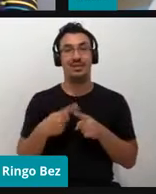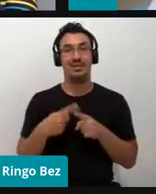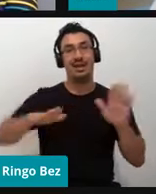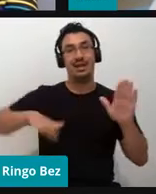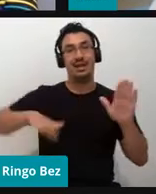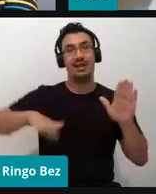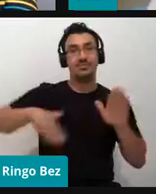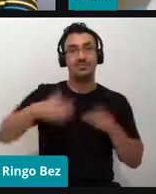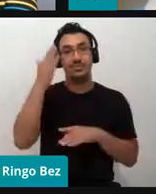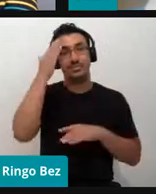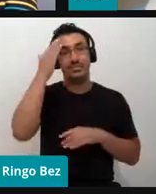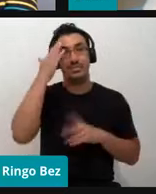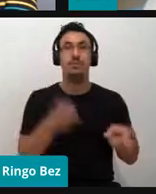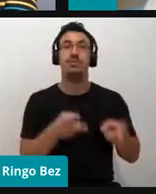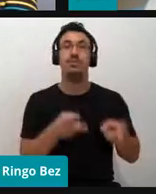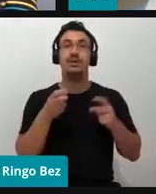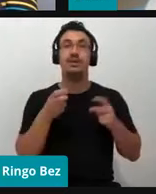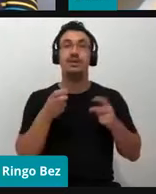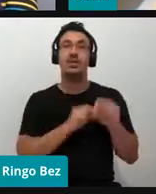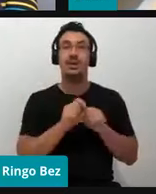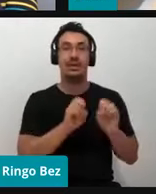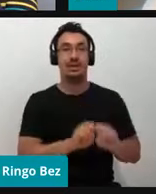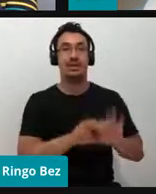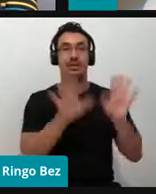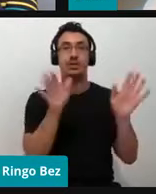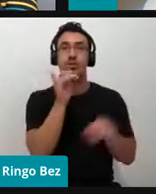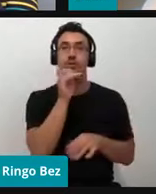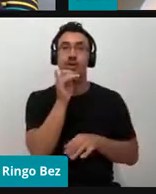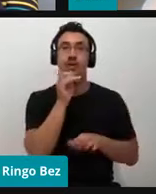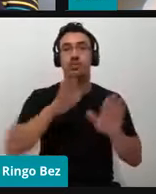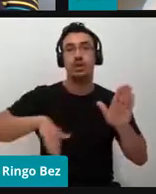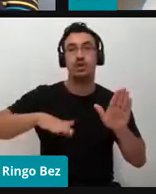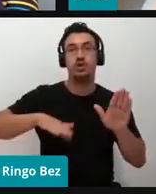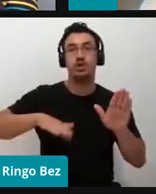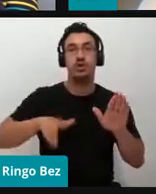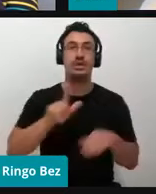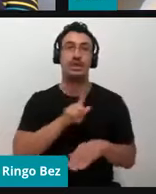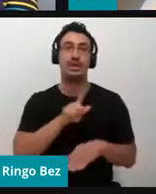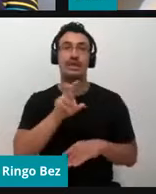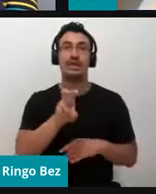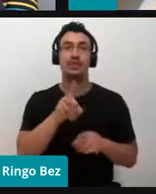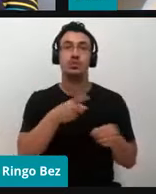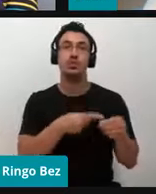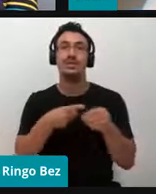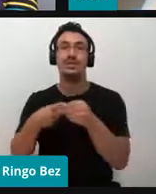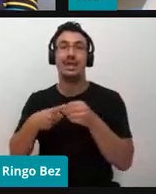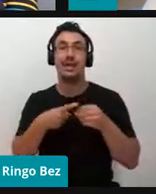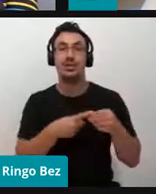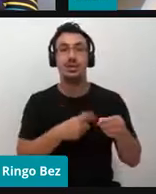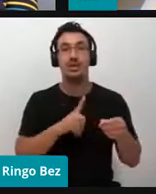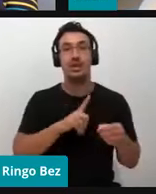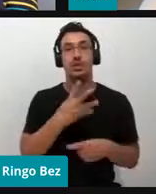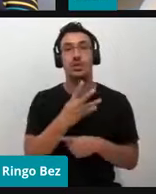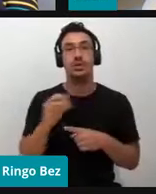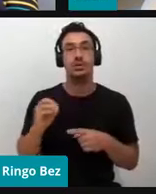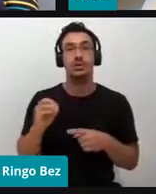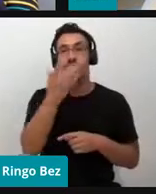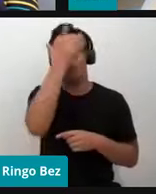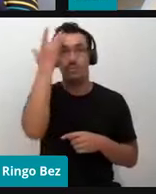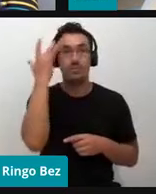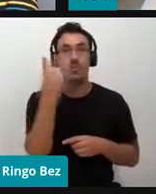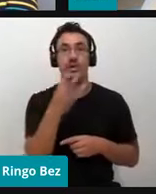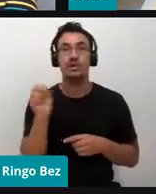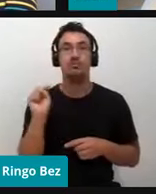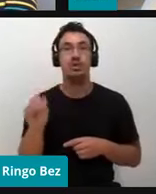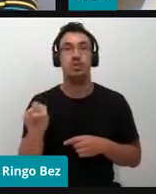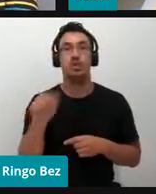vai perceber isso bem claramente. Por exemplo, por que no litoral nós temos 5 cidades com quase 400 mil pessoas, né?